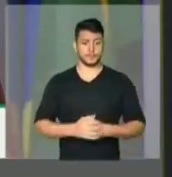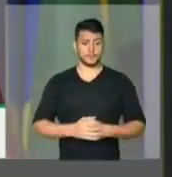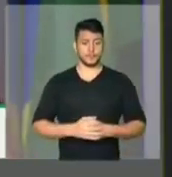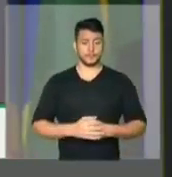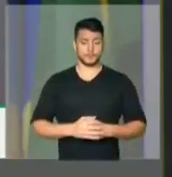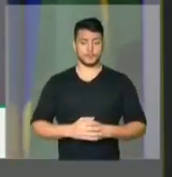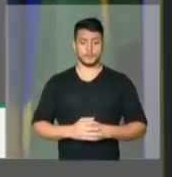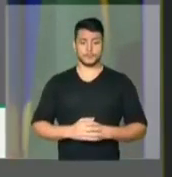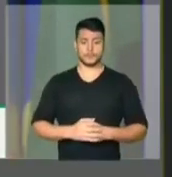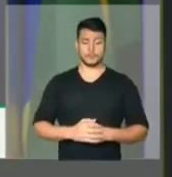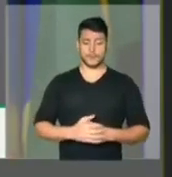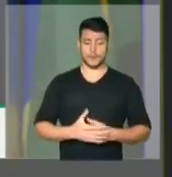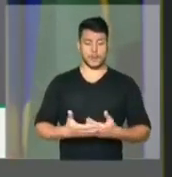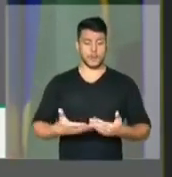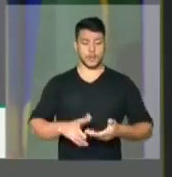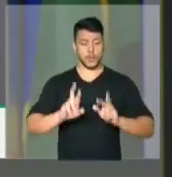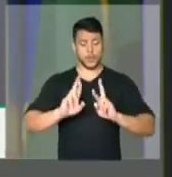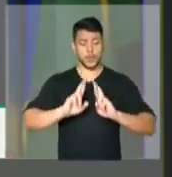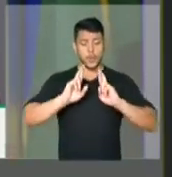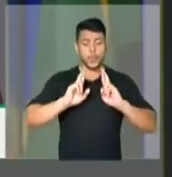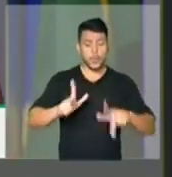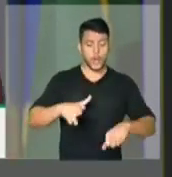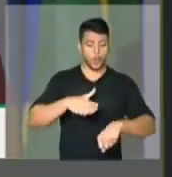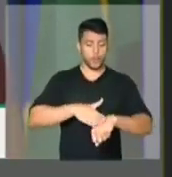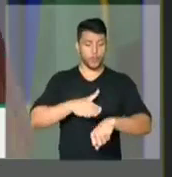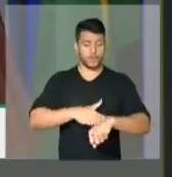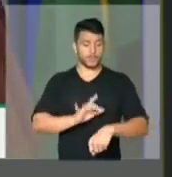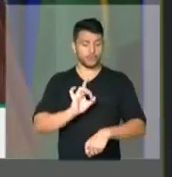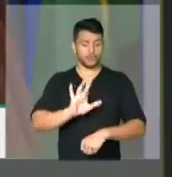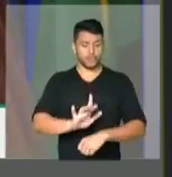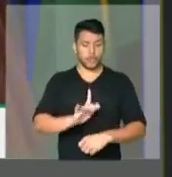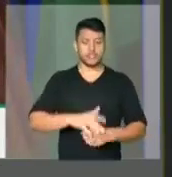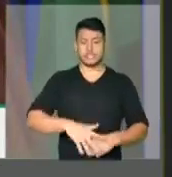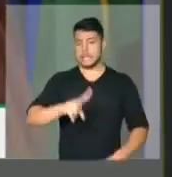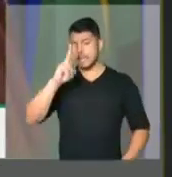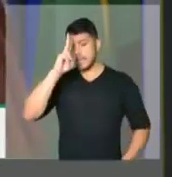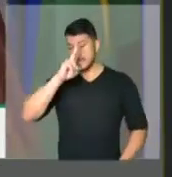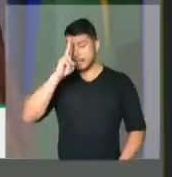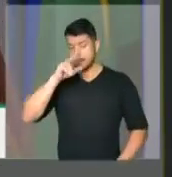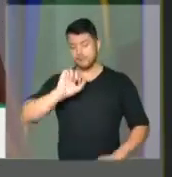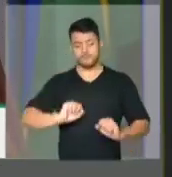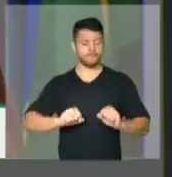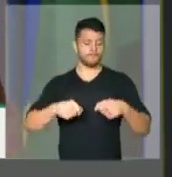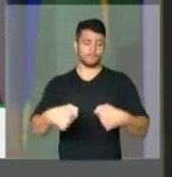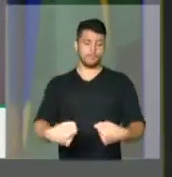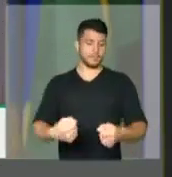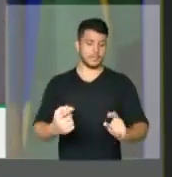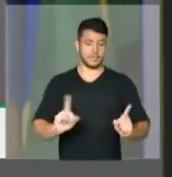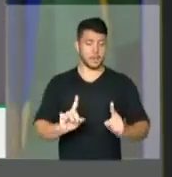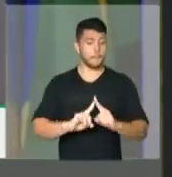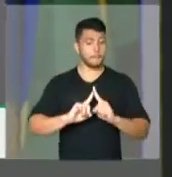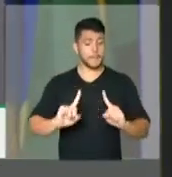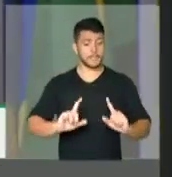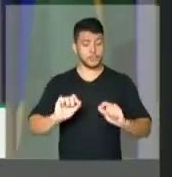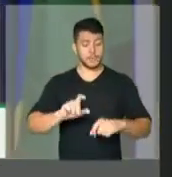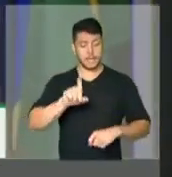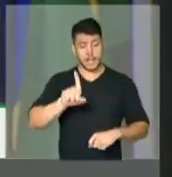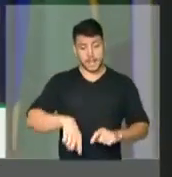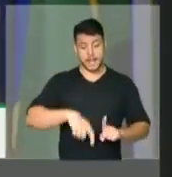de atividades e de lembrarmos desta luta constante que devemos ter, mas um mês